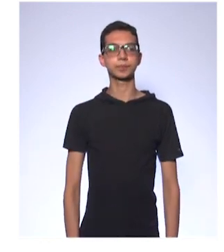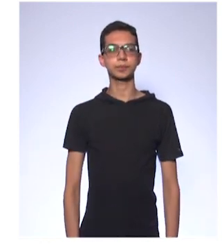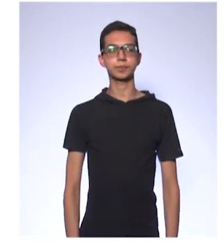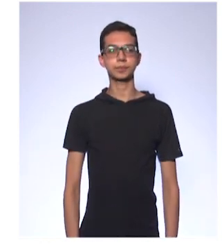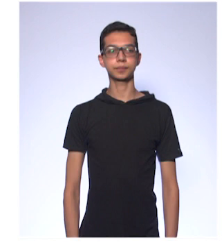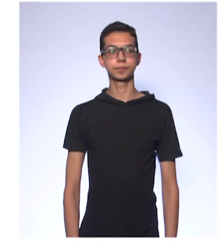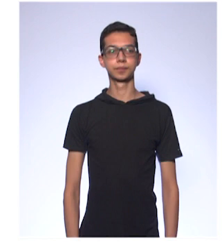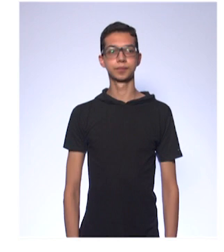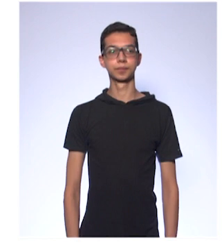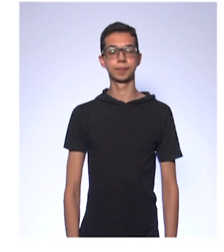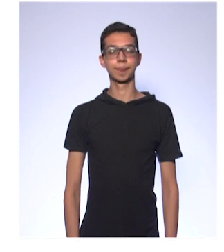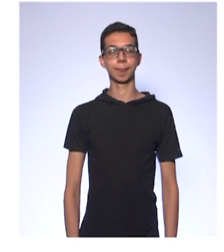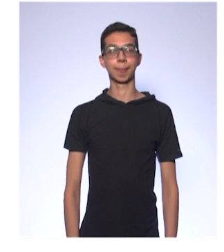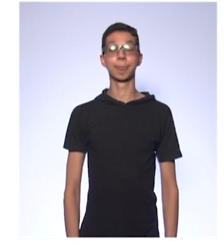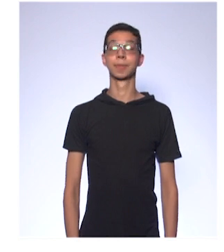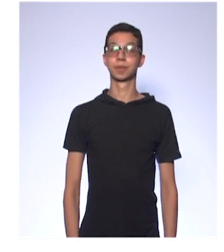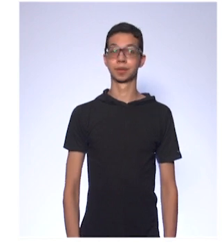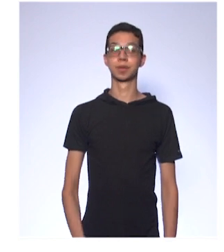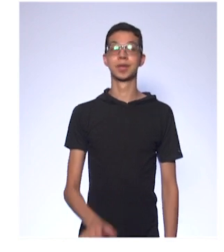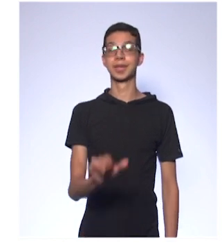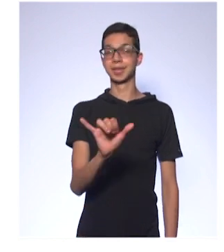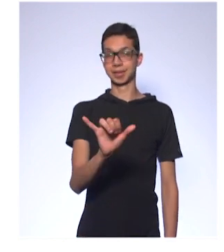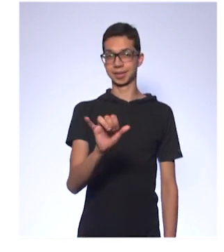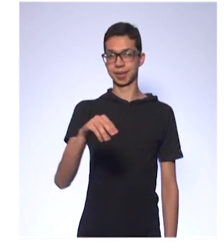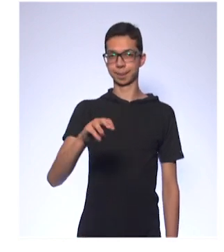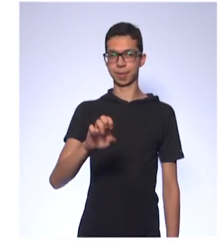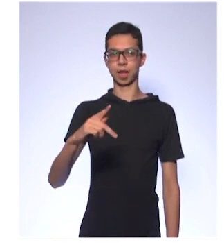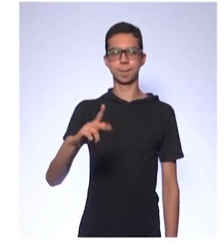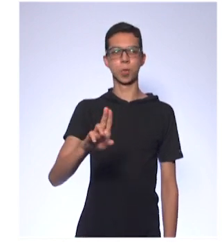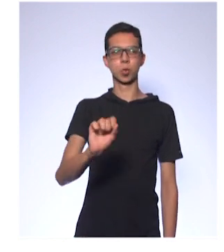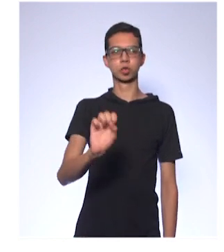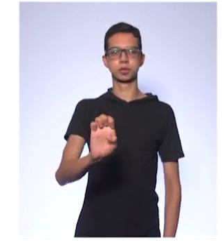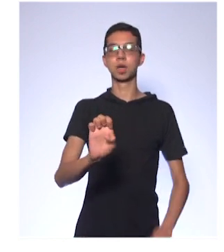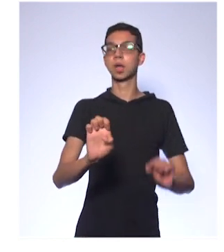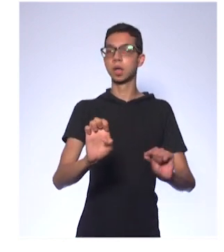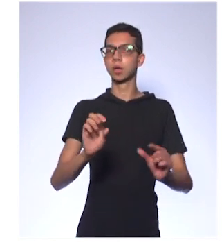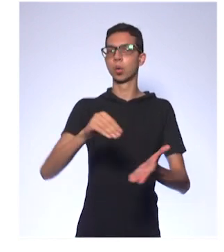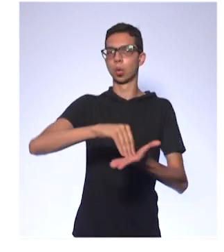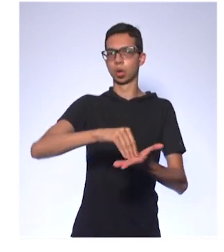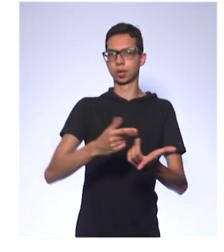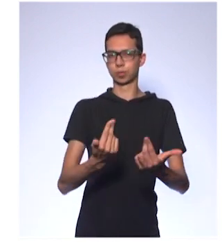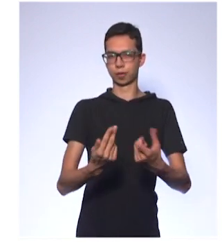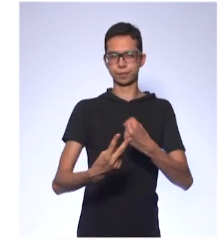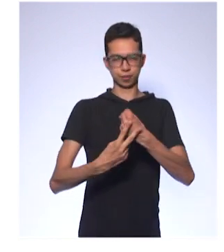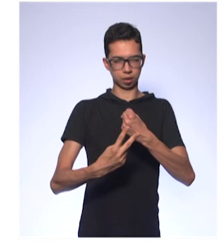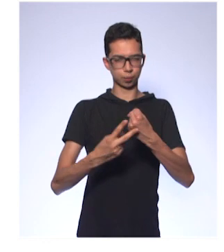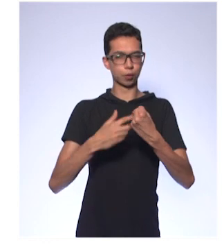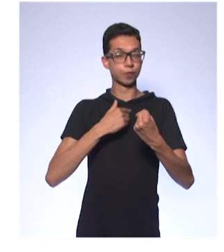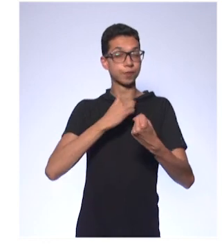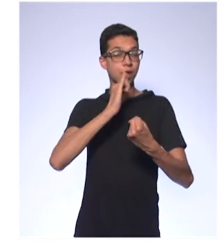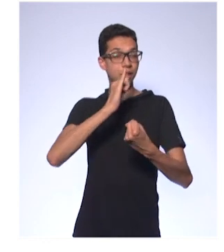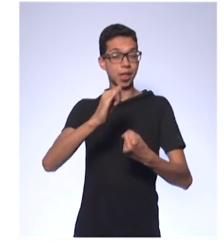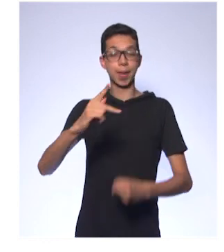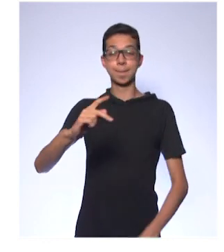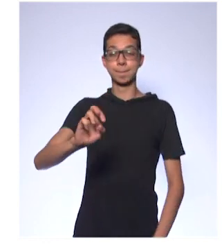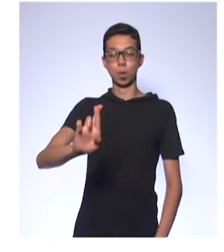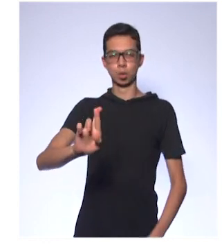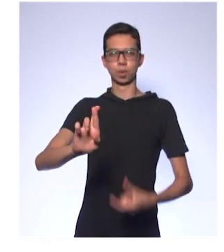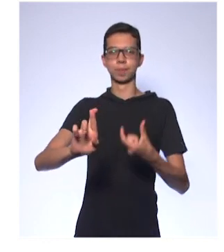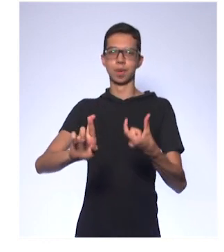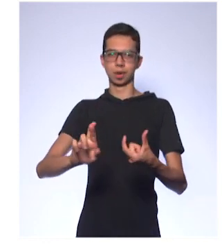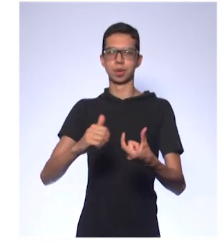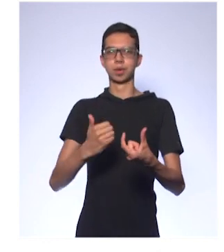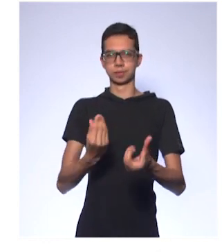me puse feliz. Puse é do verbo pôr, como eu falei. O primeiro lá é saber e abaixo, puse é